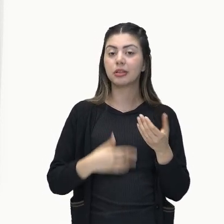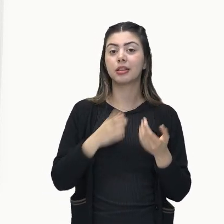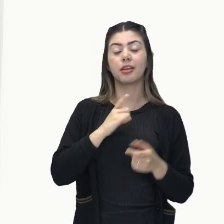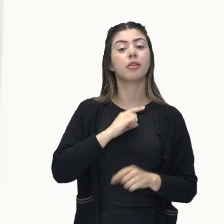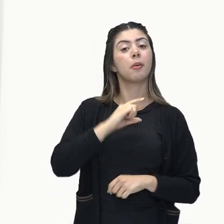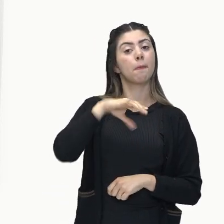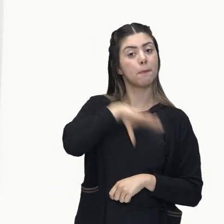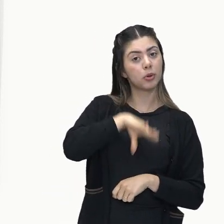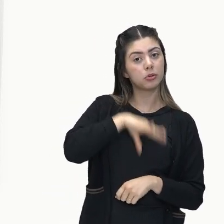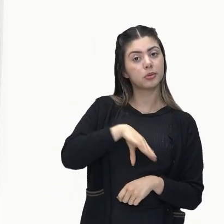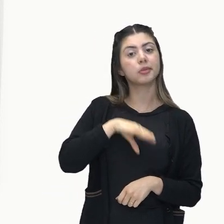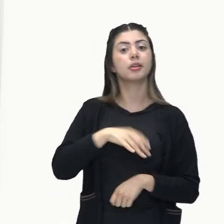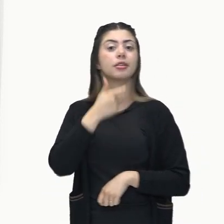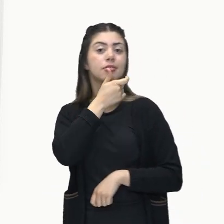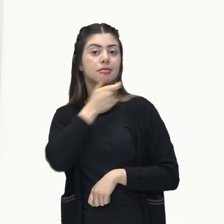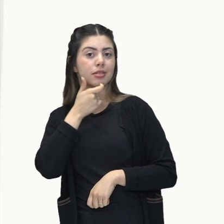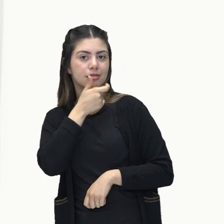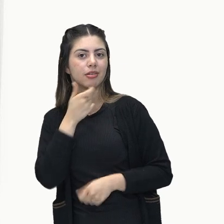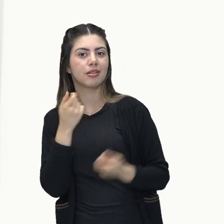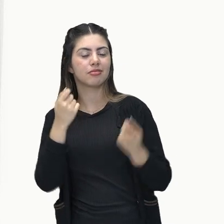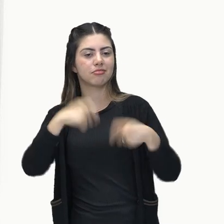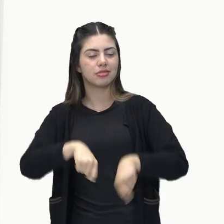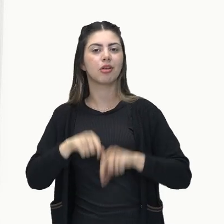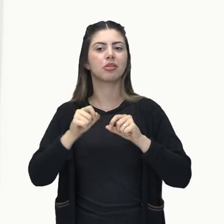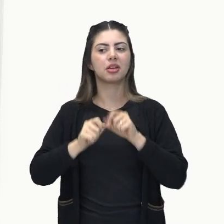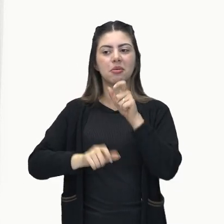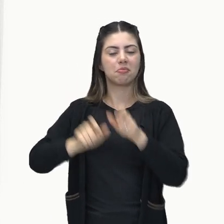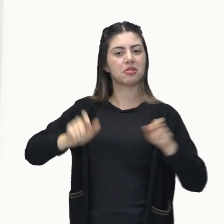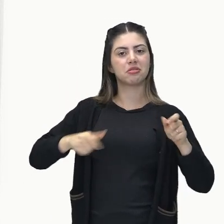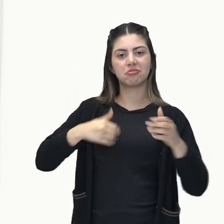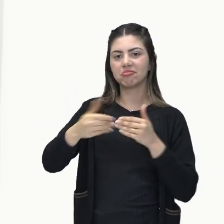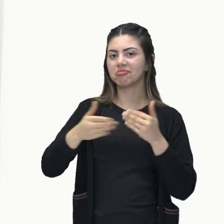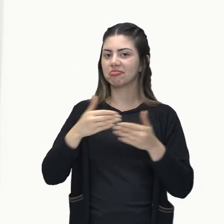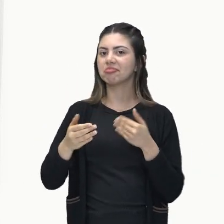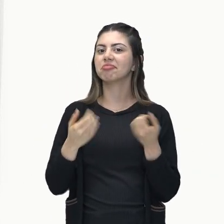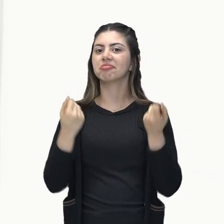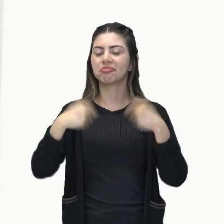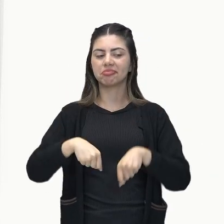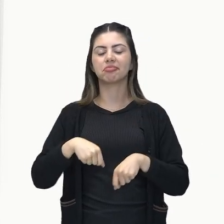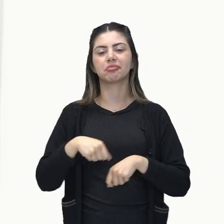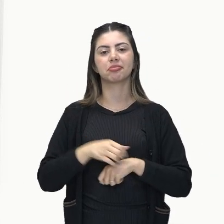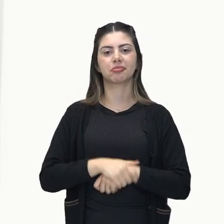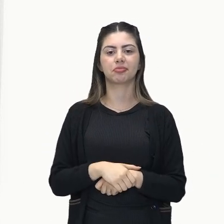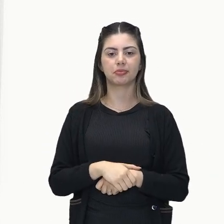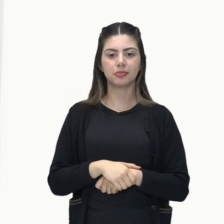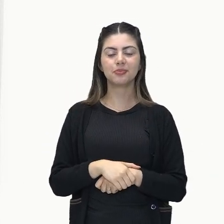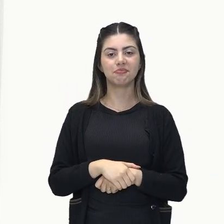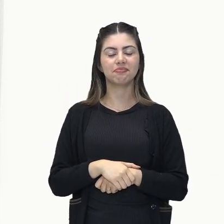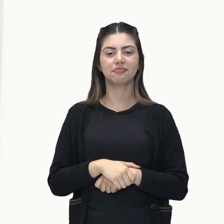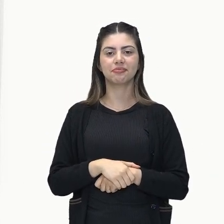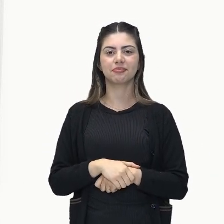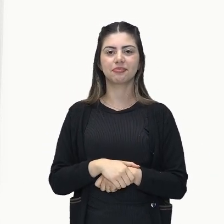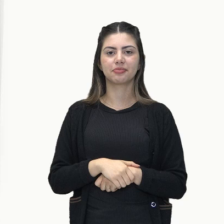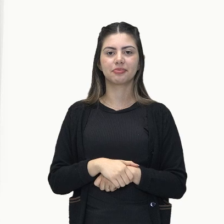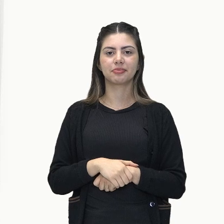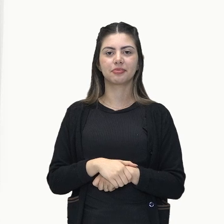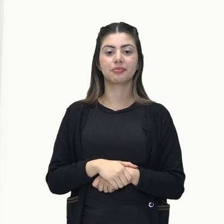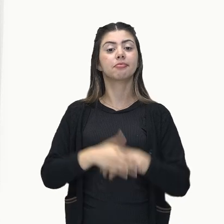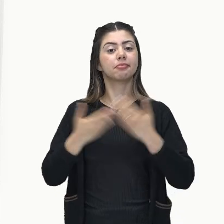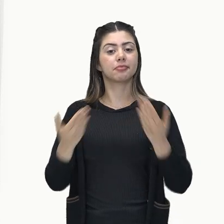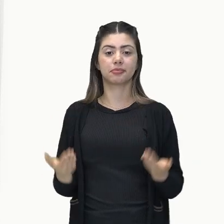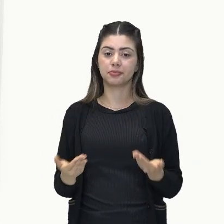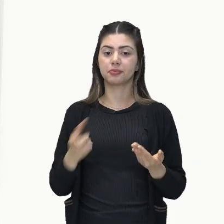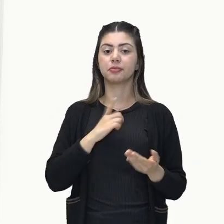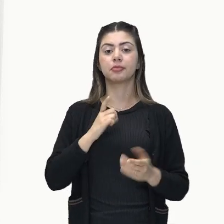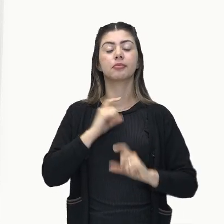português quanto em inglês para tornar acessível para pessoas de fora. Isso é muito legal. Então, a atividade